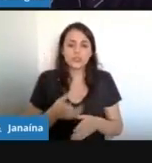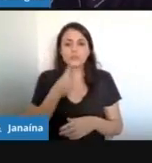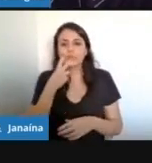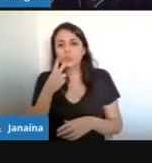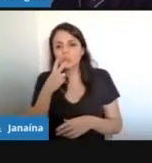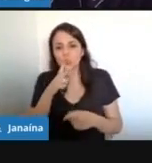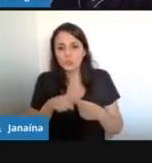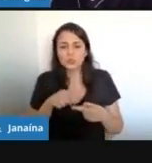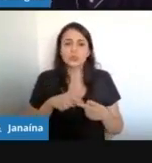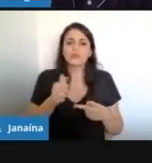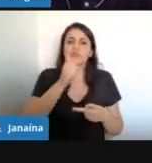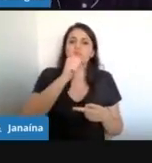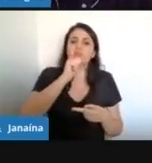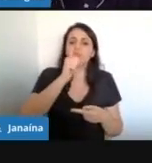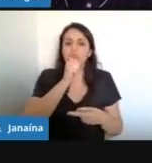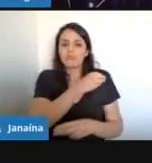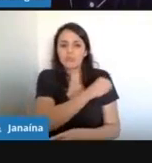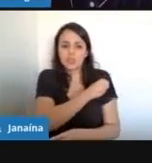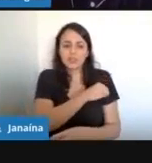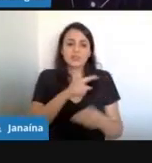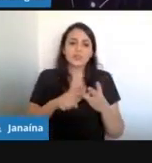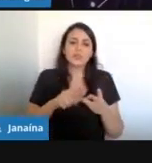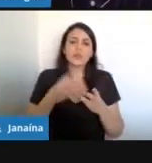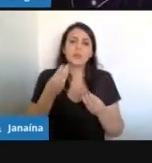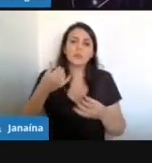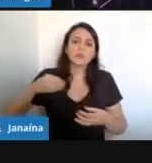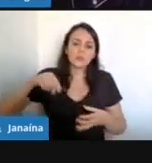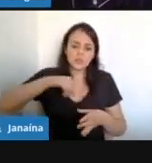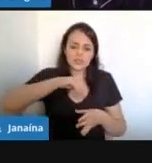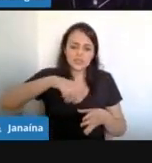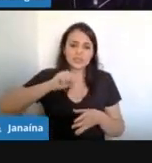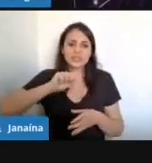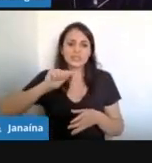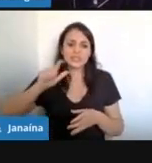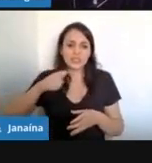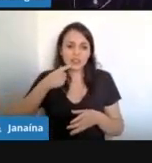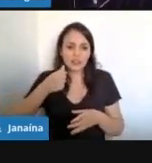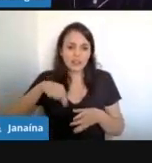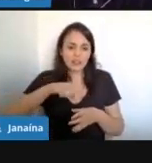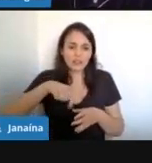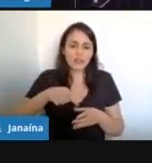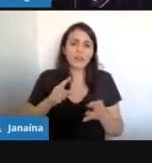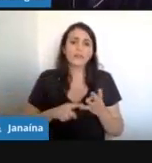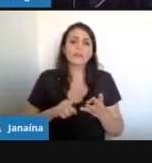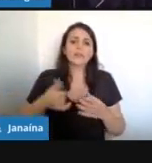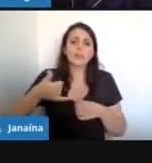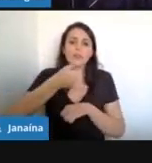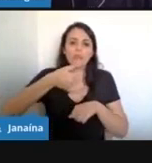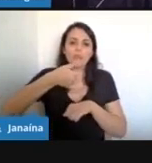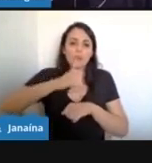uso abusivo de álcool, dietas ricas em sal, gorduras e falta de atividade física,